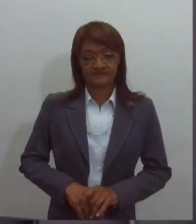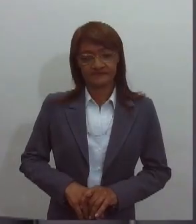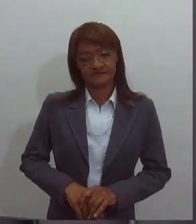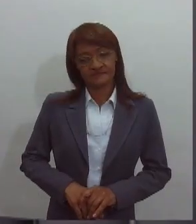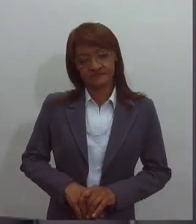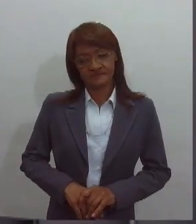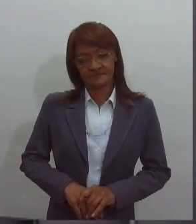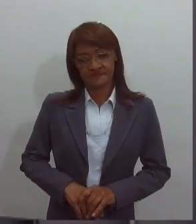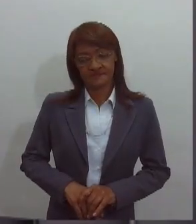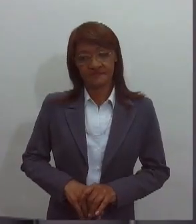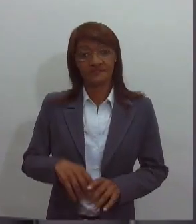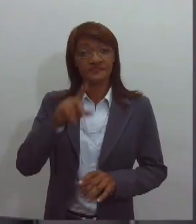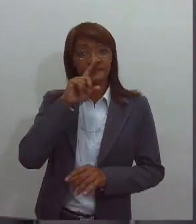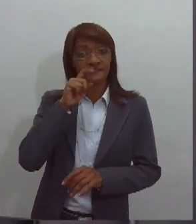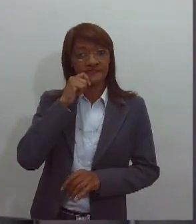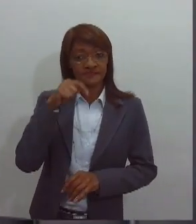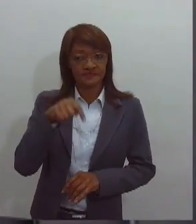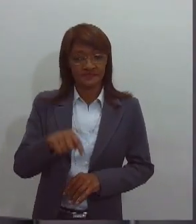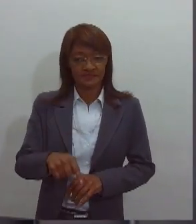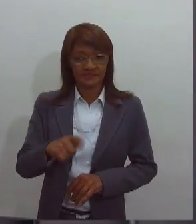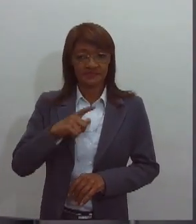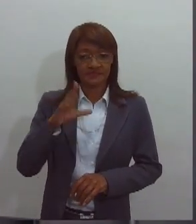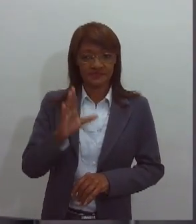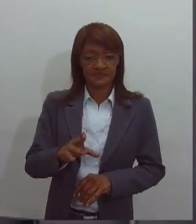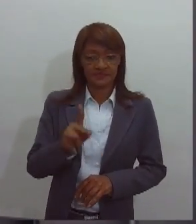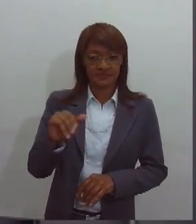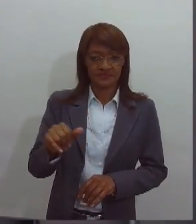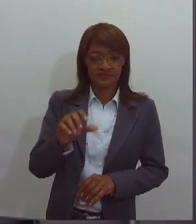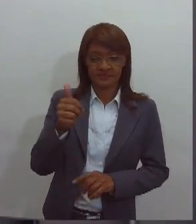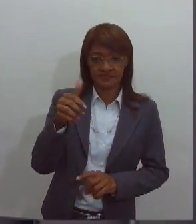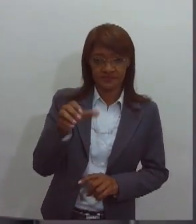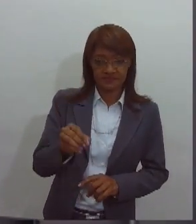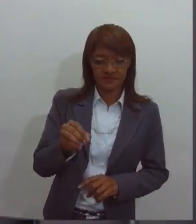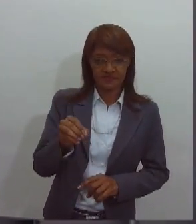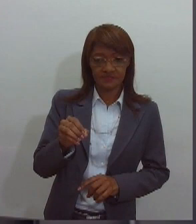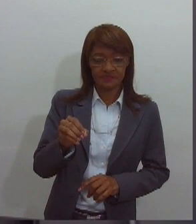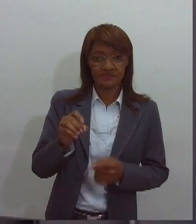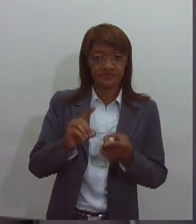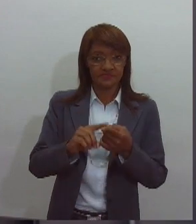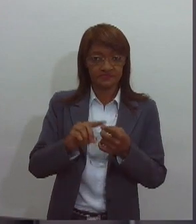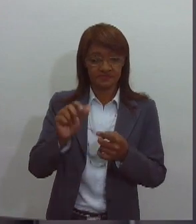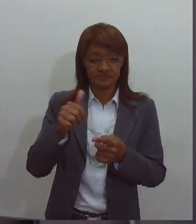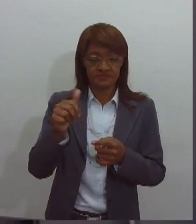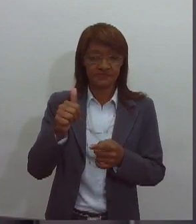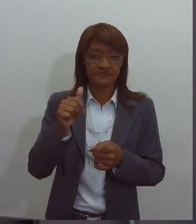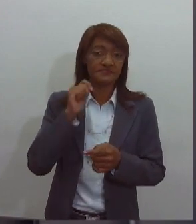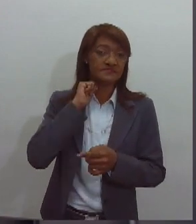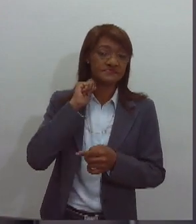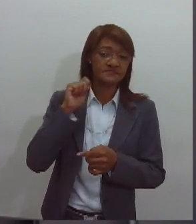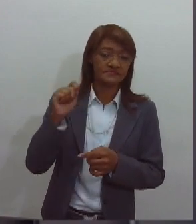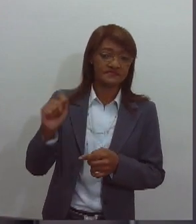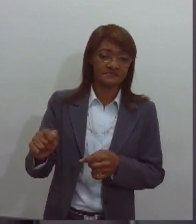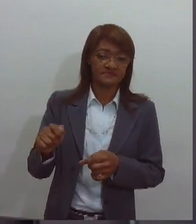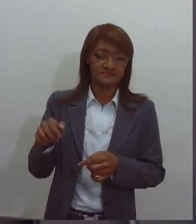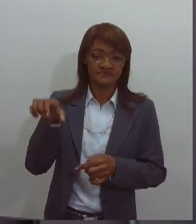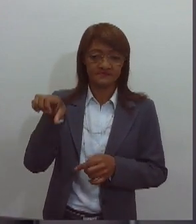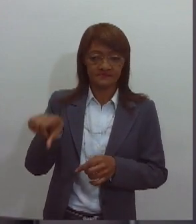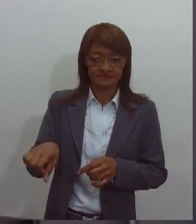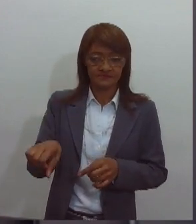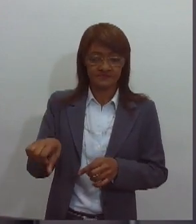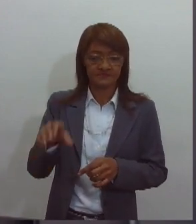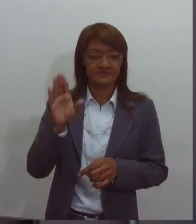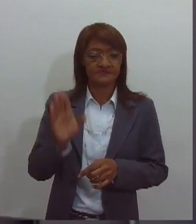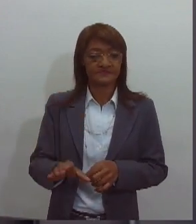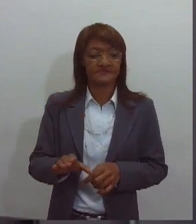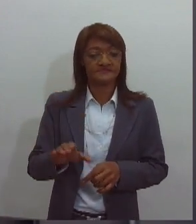Aracaju vai sediar entre os dias 10 e 11 de abril a nona edição do SmartGov, que tem